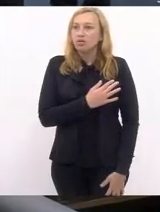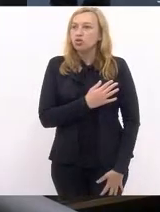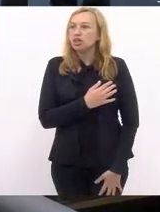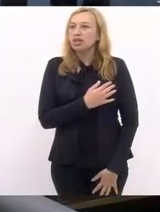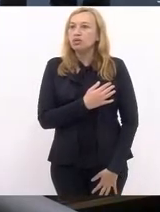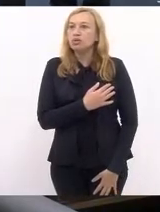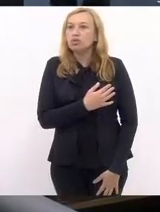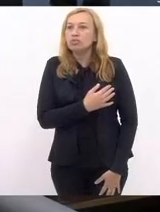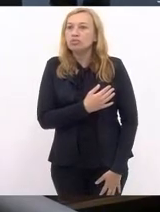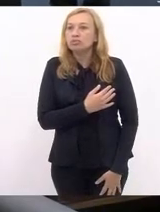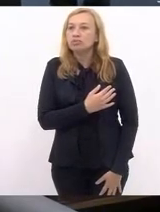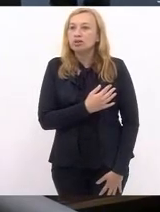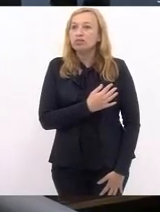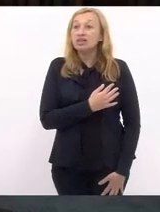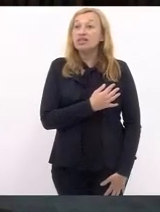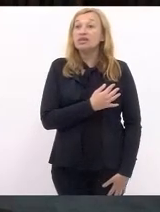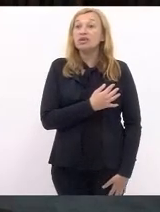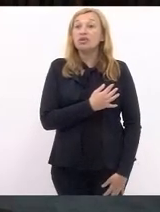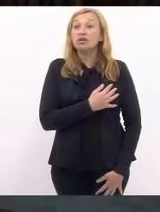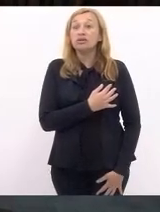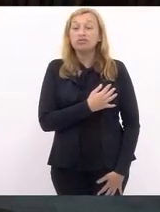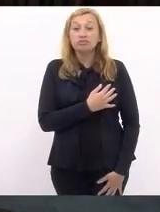E aí